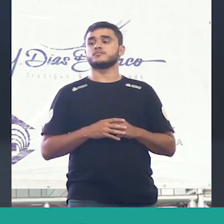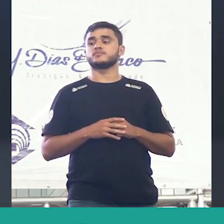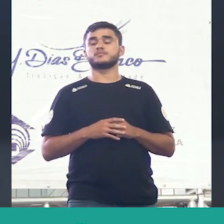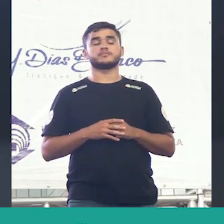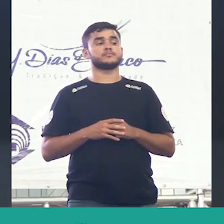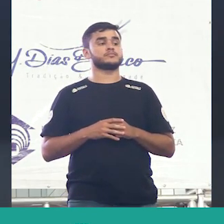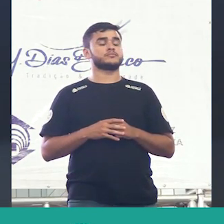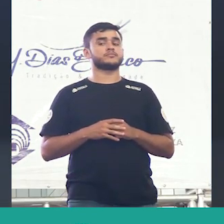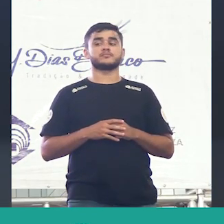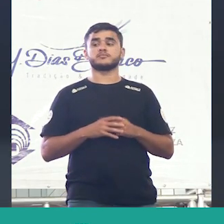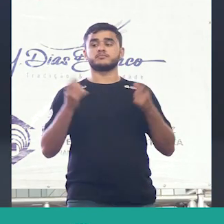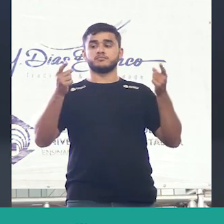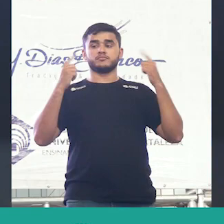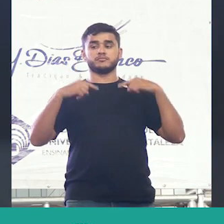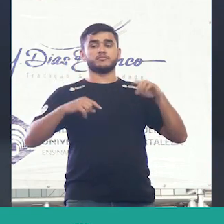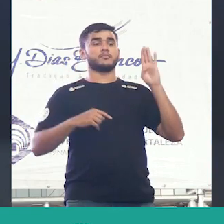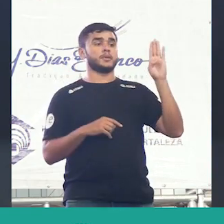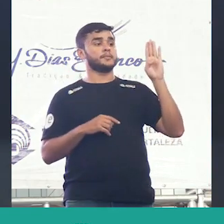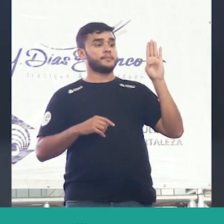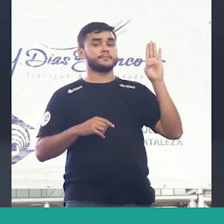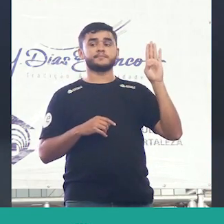descarta. Ok? B.